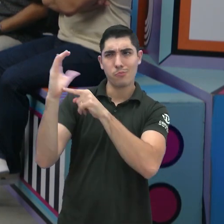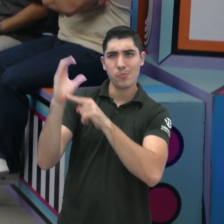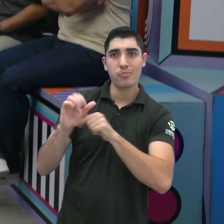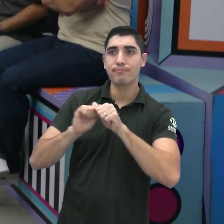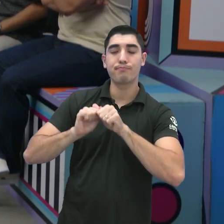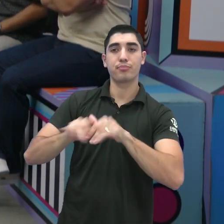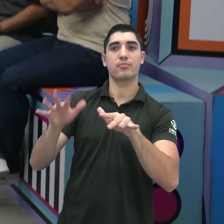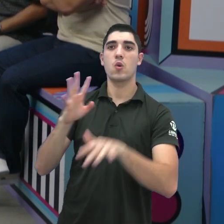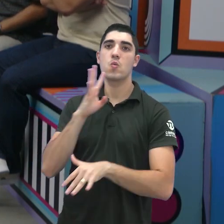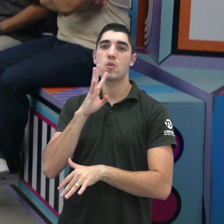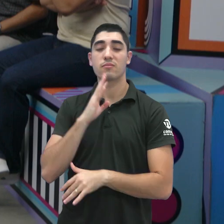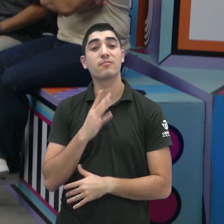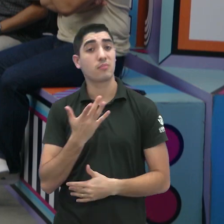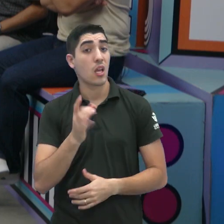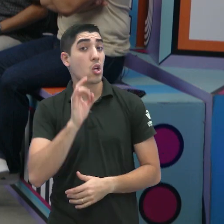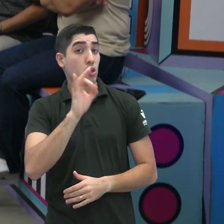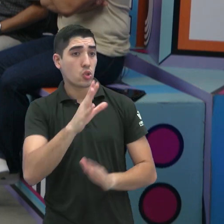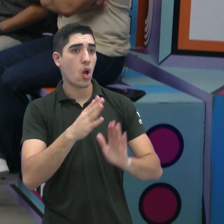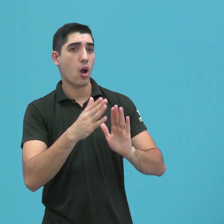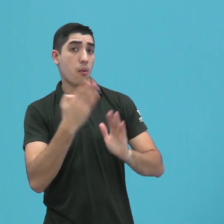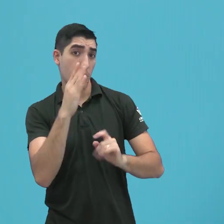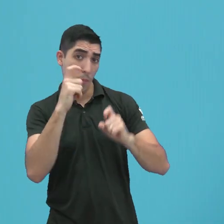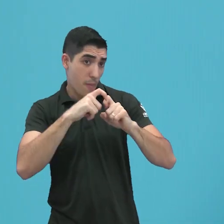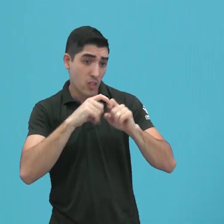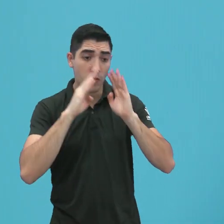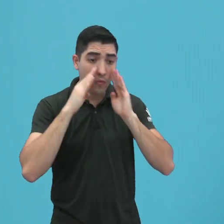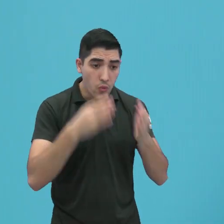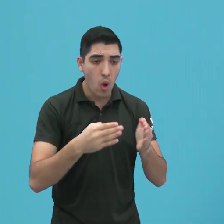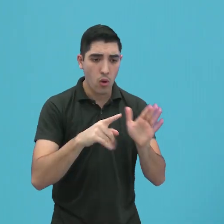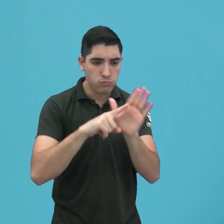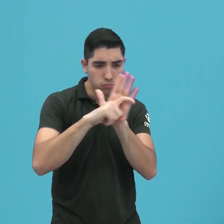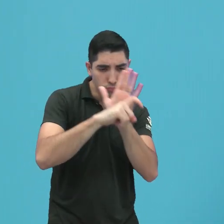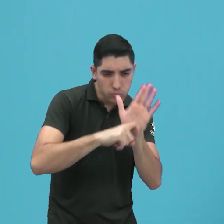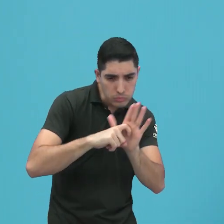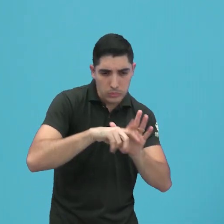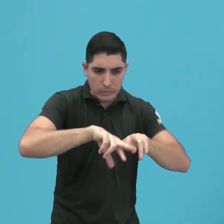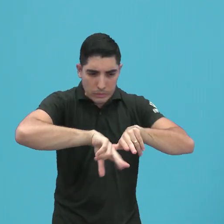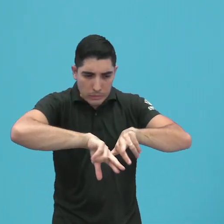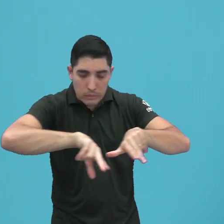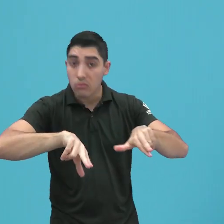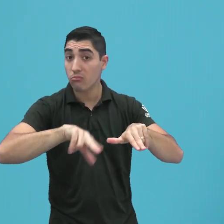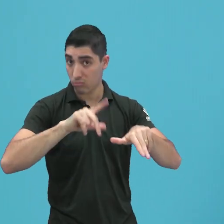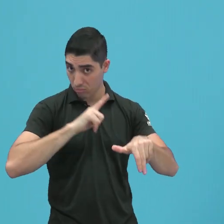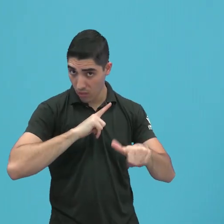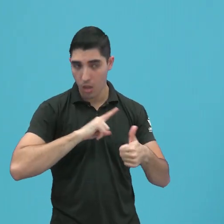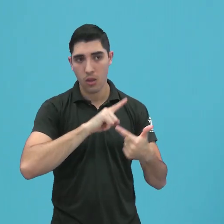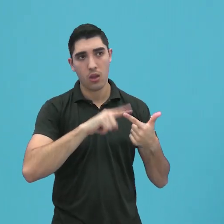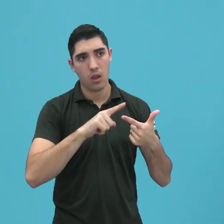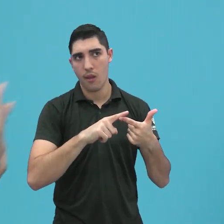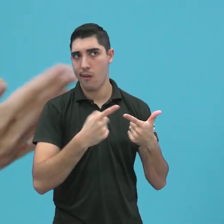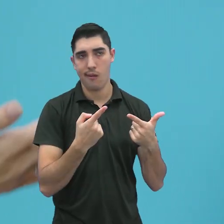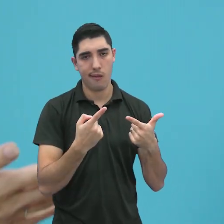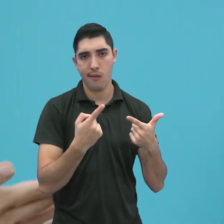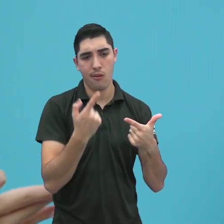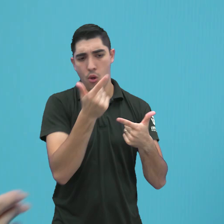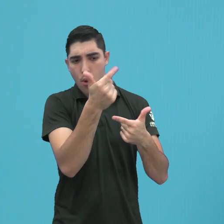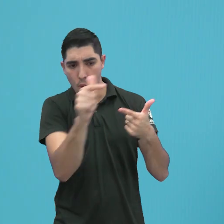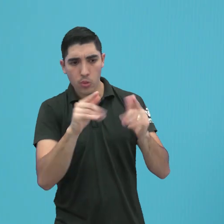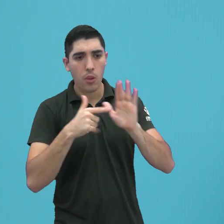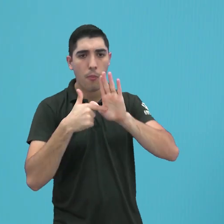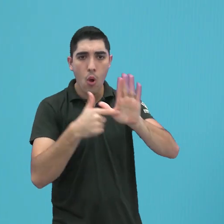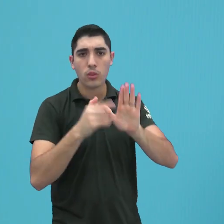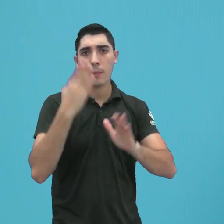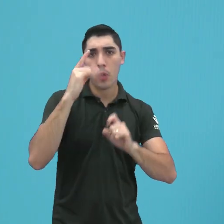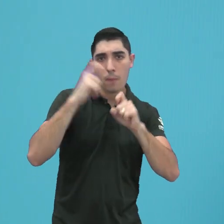estética. Mas, assim, tem biomédico produzindo coisas de microbiologia, falando sobre bactérias, sobre fungo, outras mostrando a